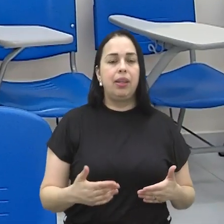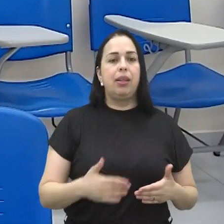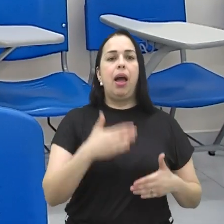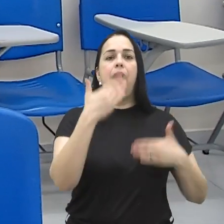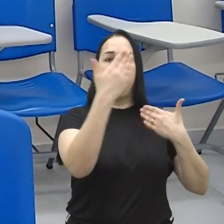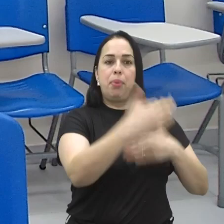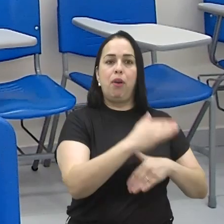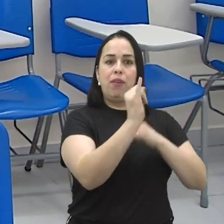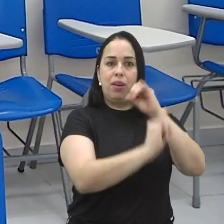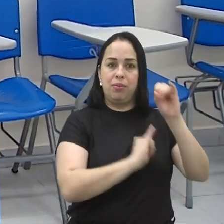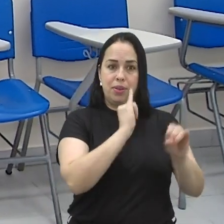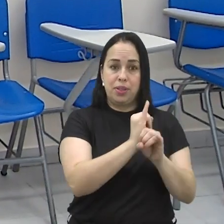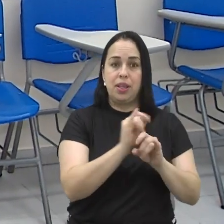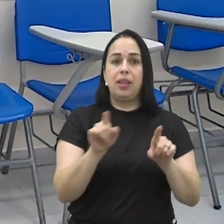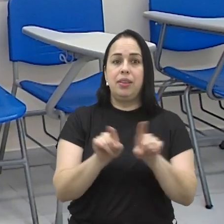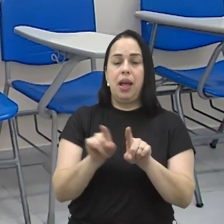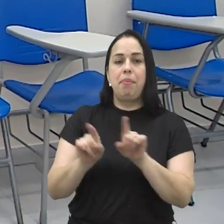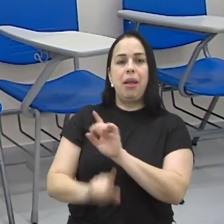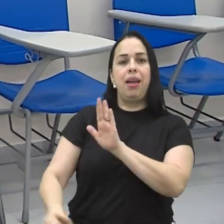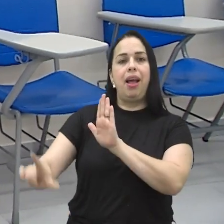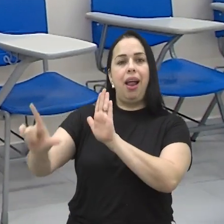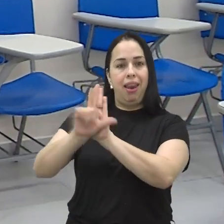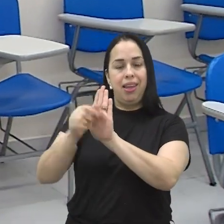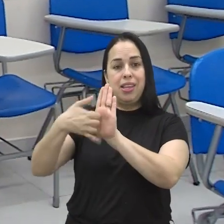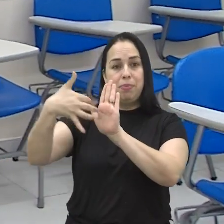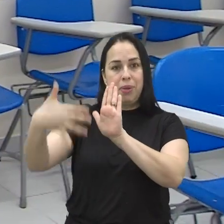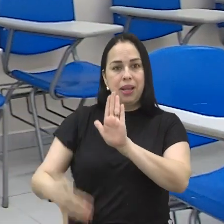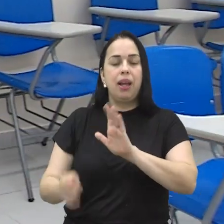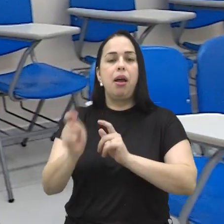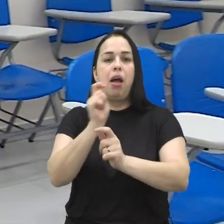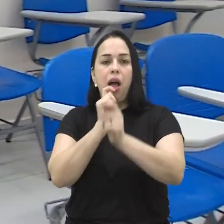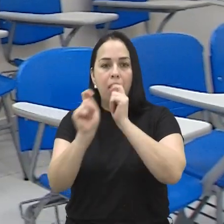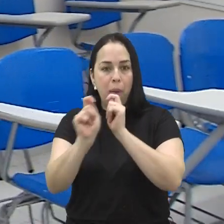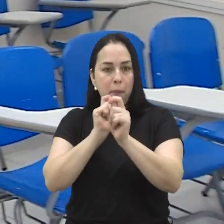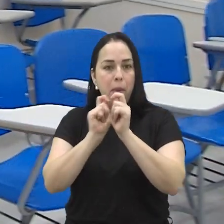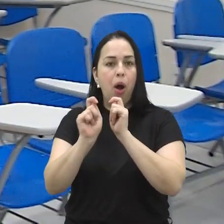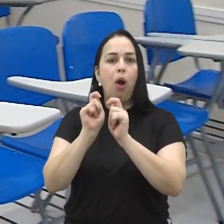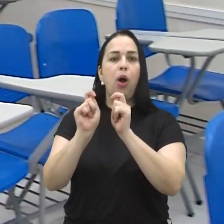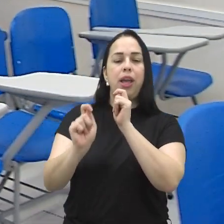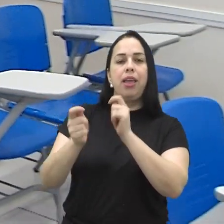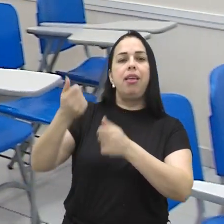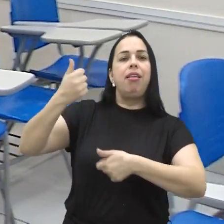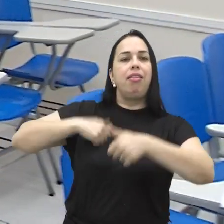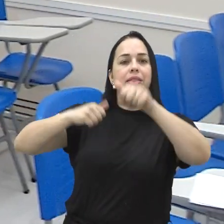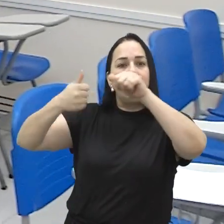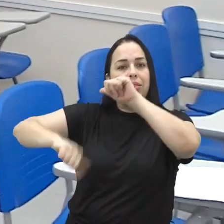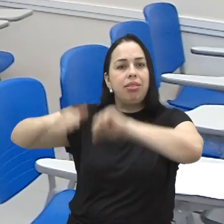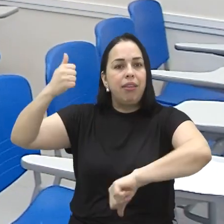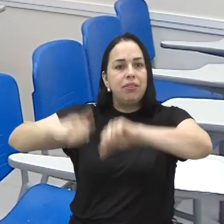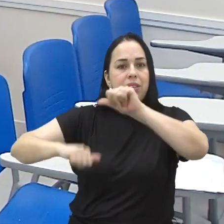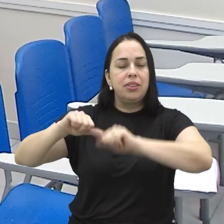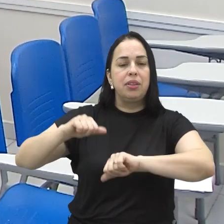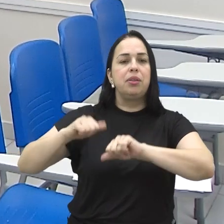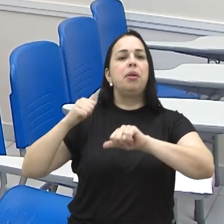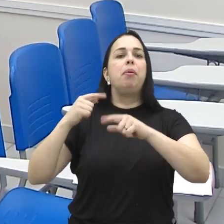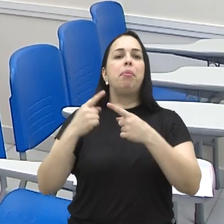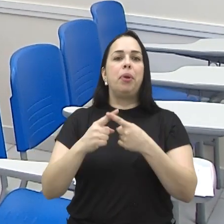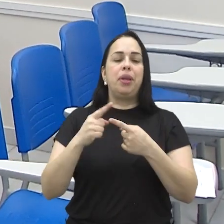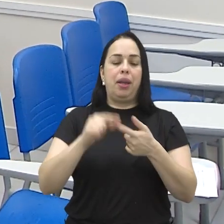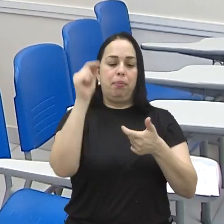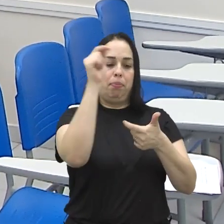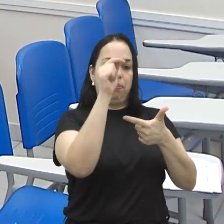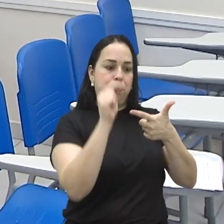Além das provas online, a lei inclui entrevistas e testes práticos como fases eliminatórias. Isso busca aumentar o número